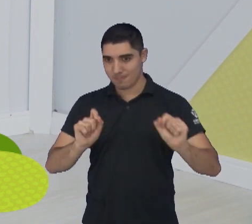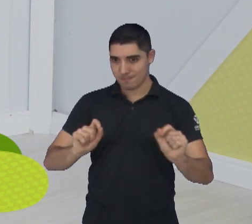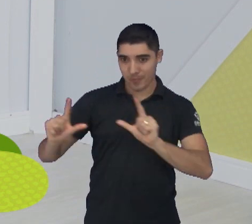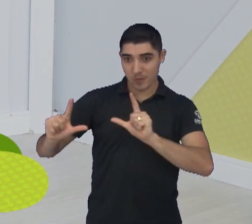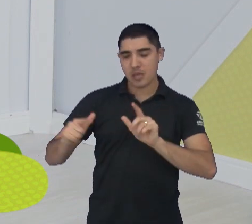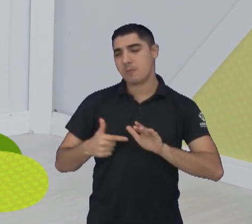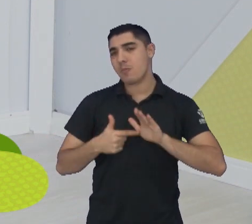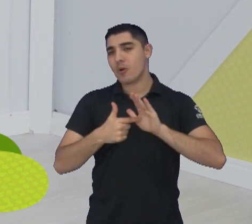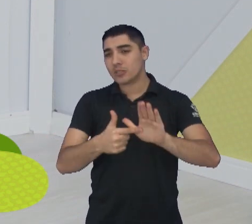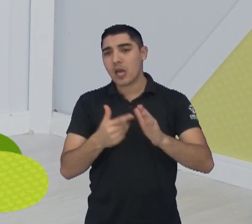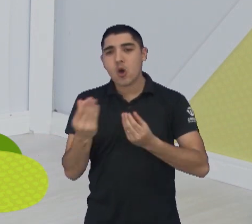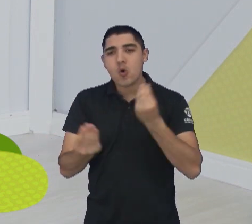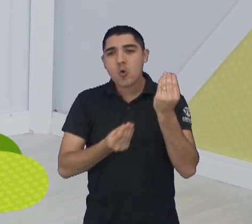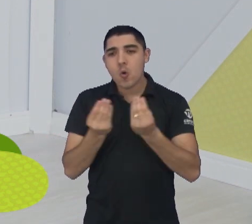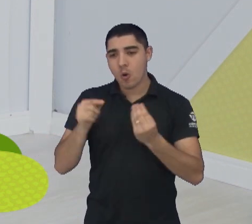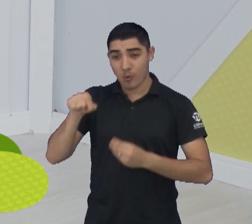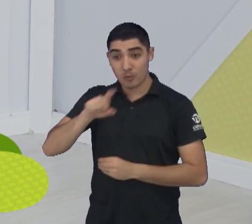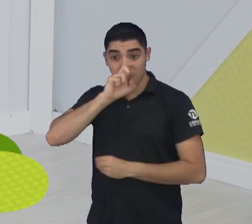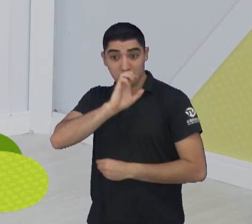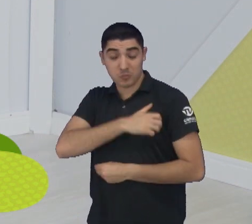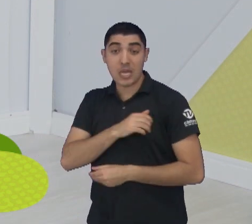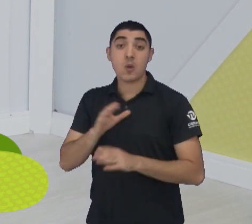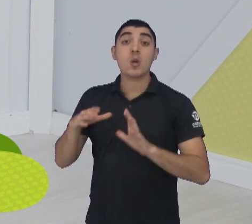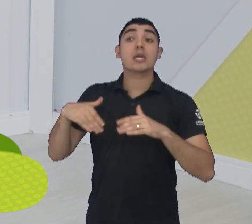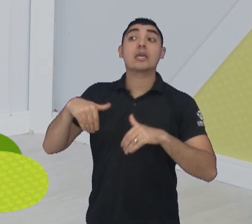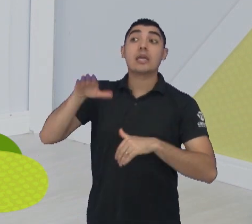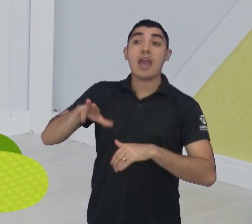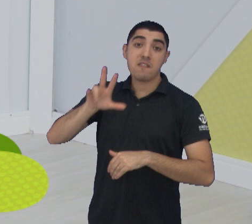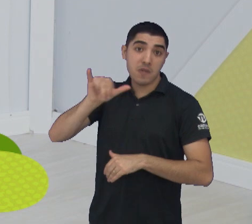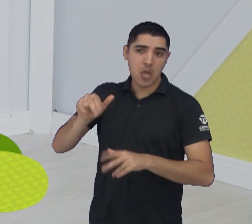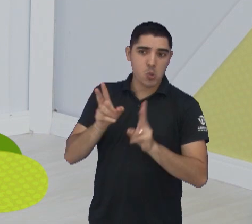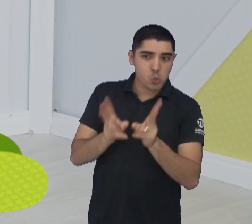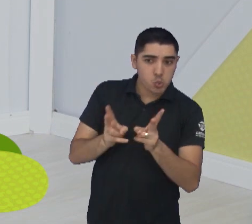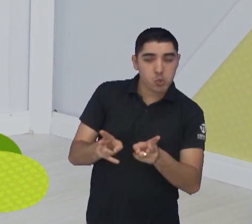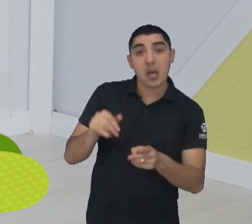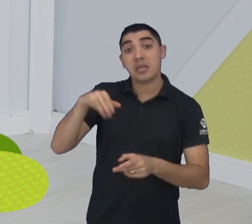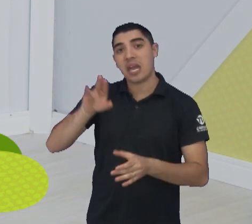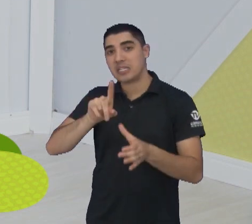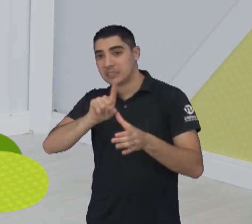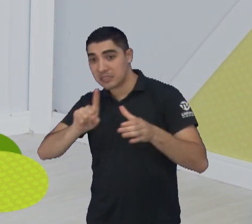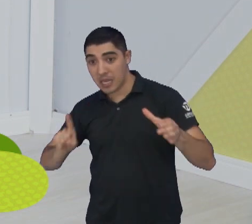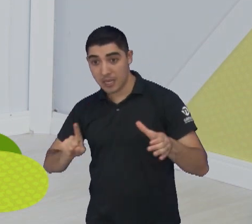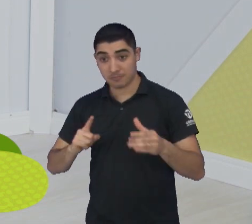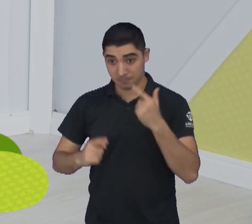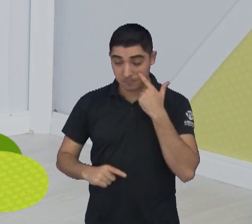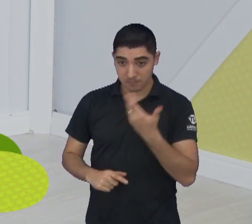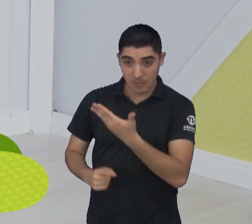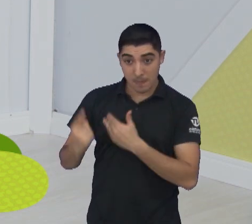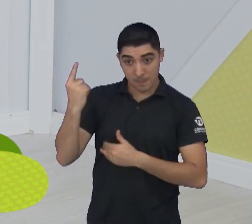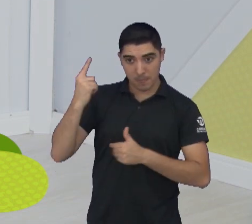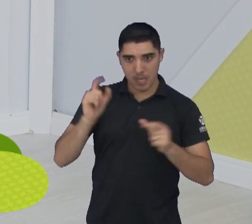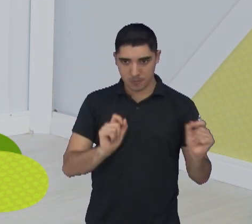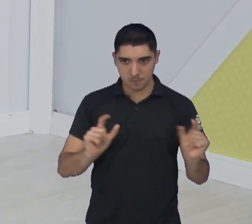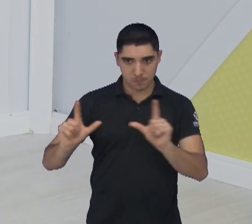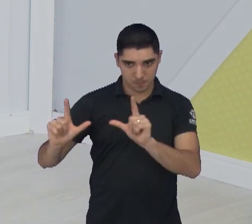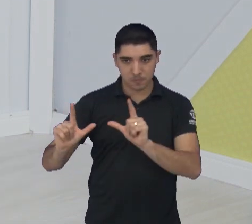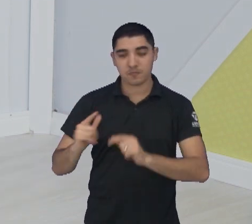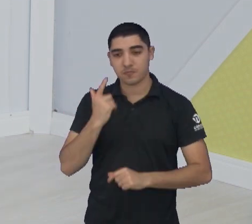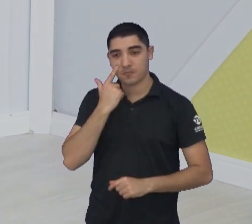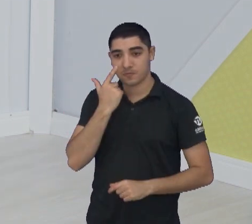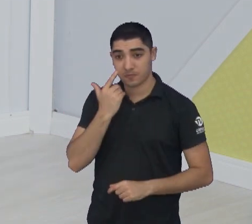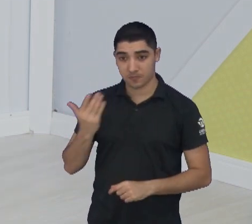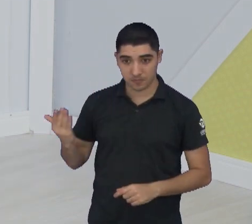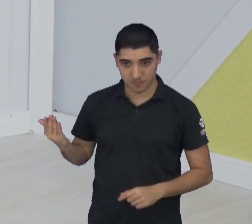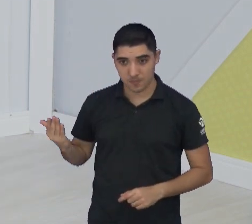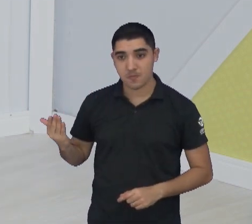a situação do elenco do São José, já pensando na próxima temporada. Eu vou pedir para o Matheus, coloca a primeira aqui, Matheus, que são os jogadores